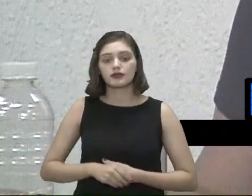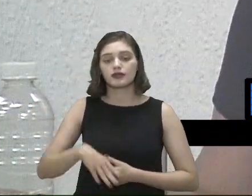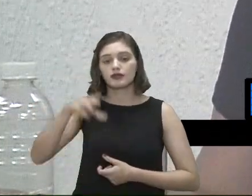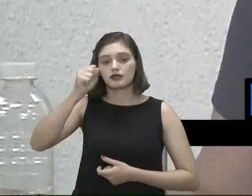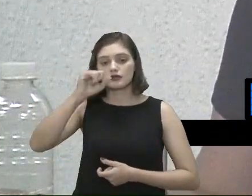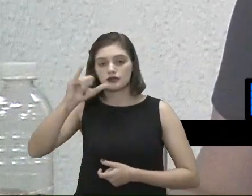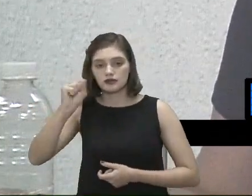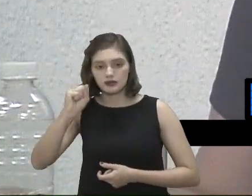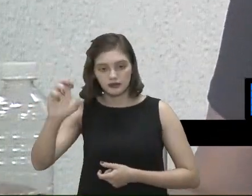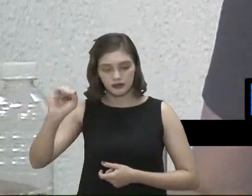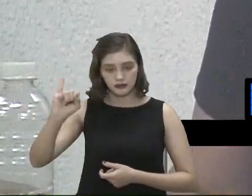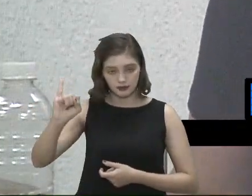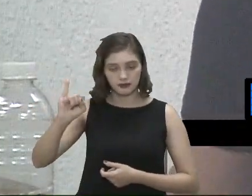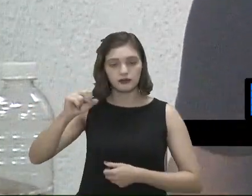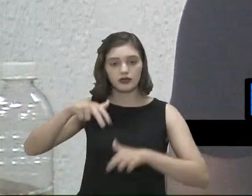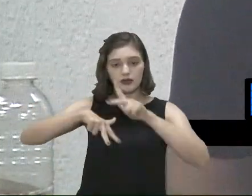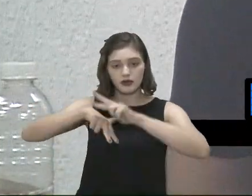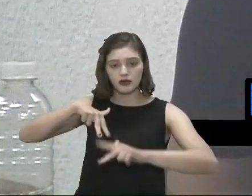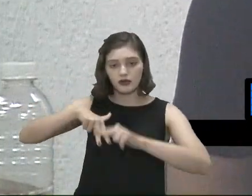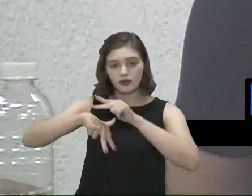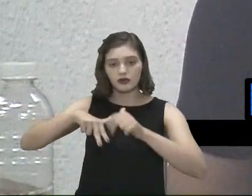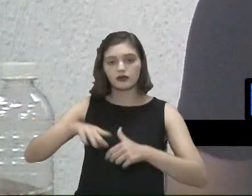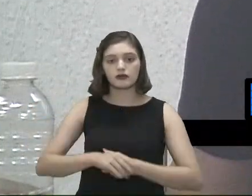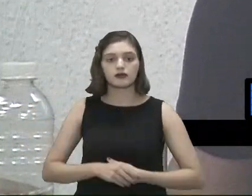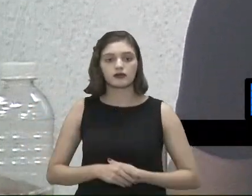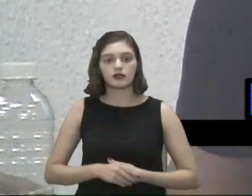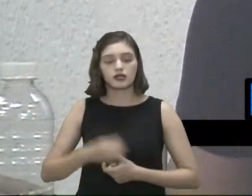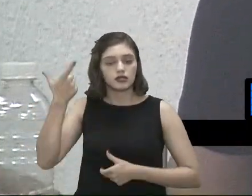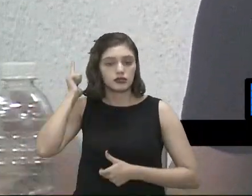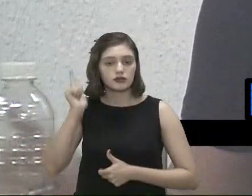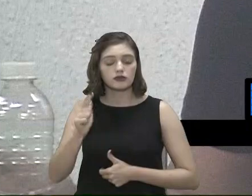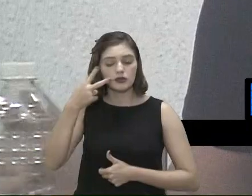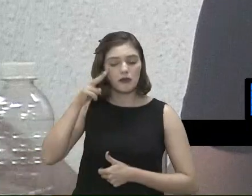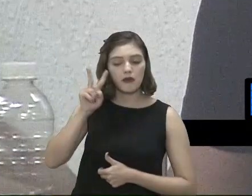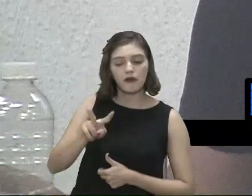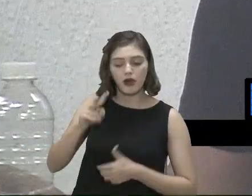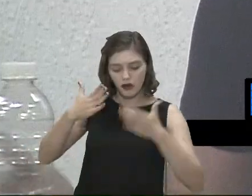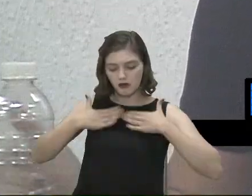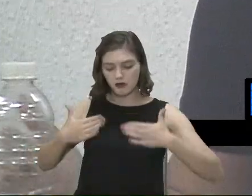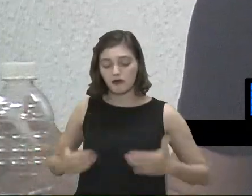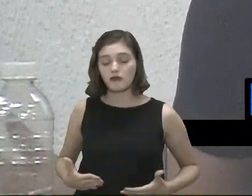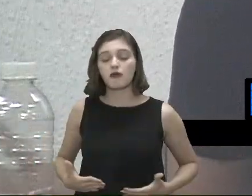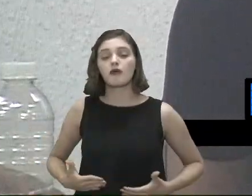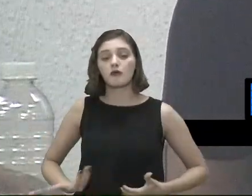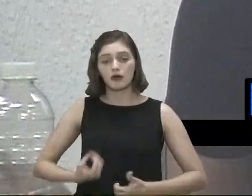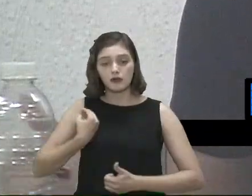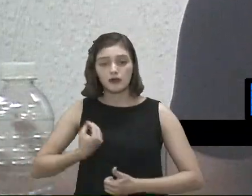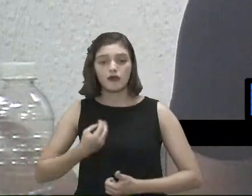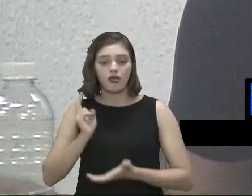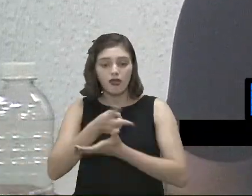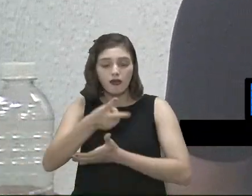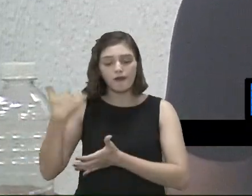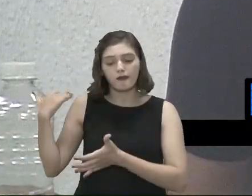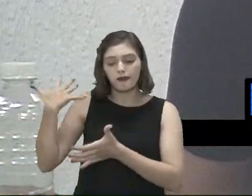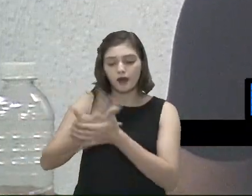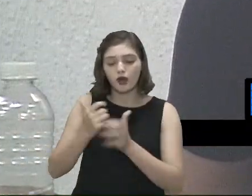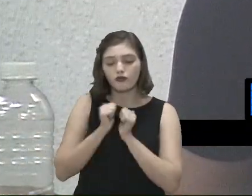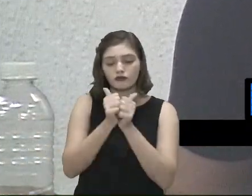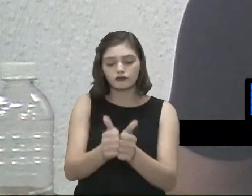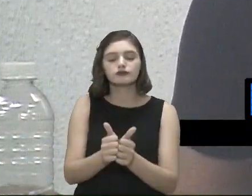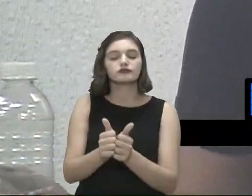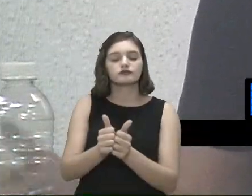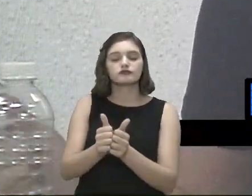de cisgeneridade. É uma culpa do sistema de não conseguir olhar que nossos corpos existem desde sempre junto com a